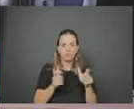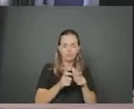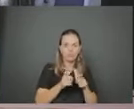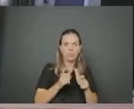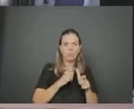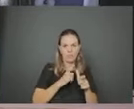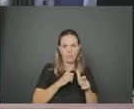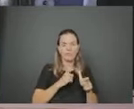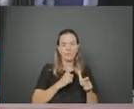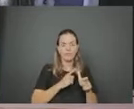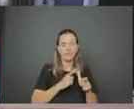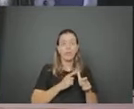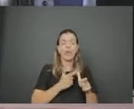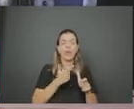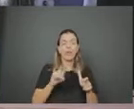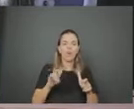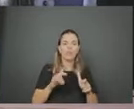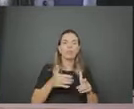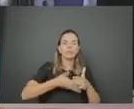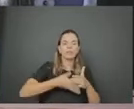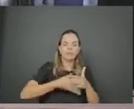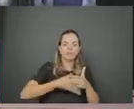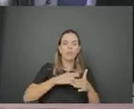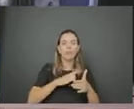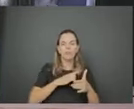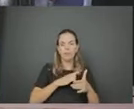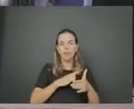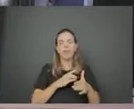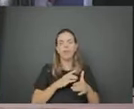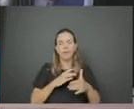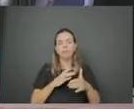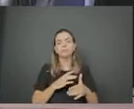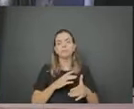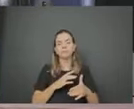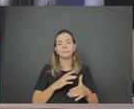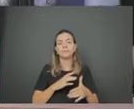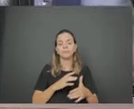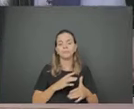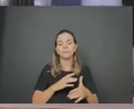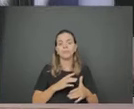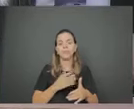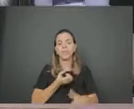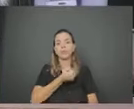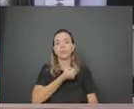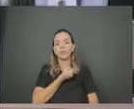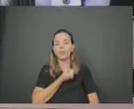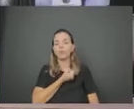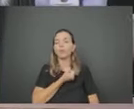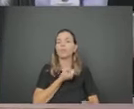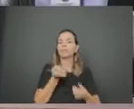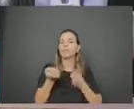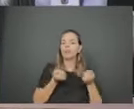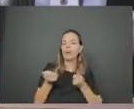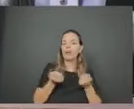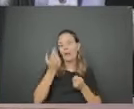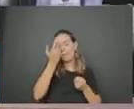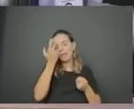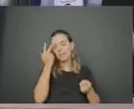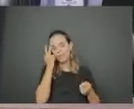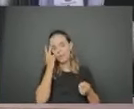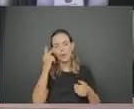que nós tivemos e o número de veículos e de pessoas nas ruas era muito menor e para a